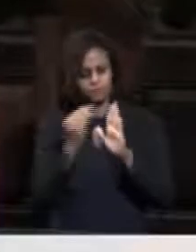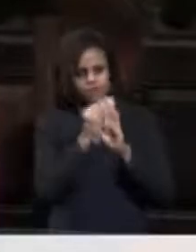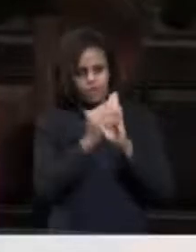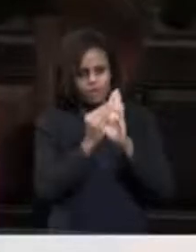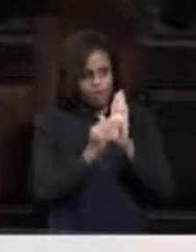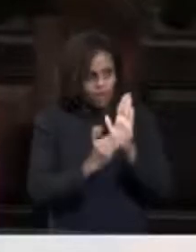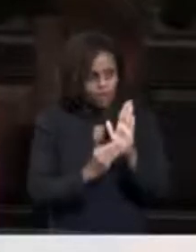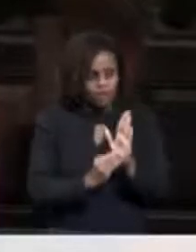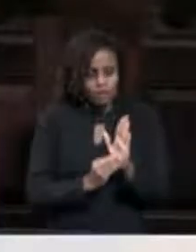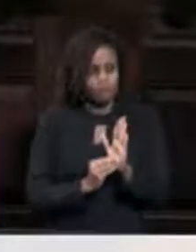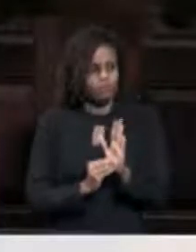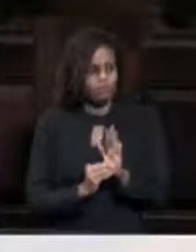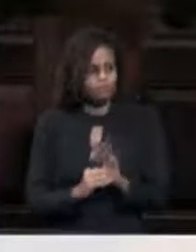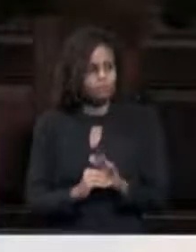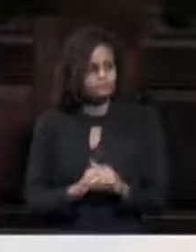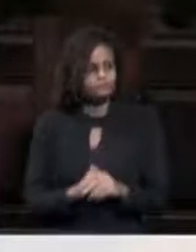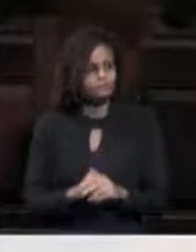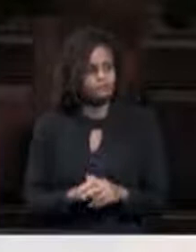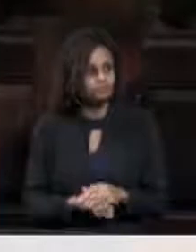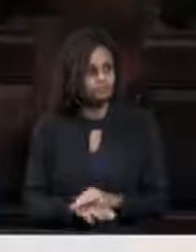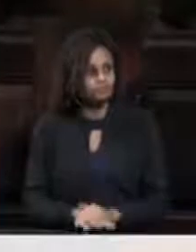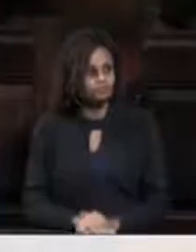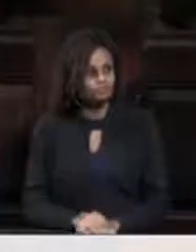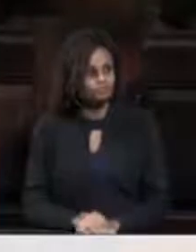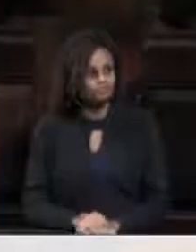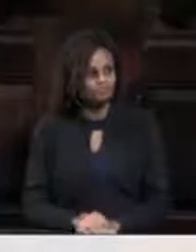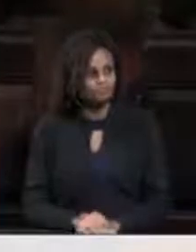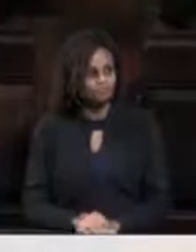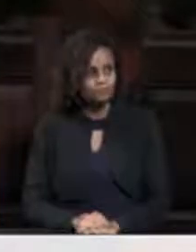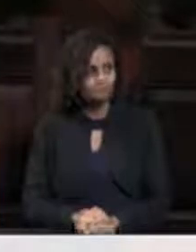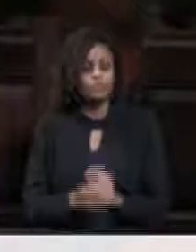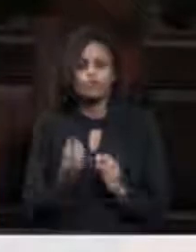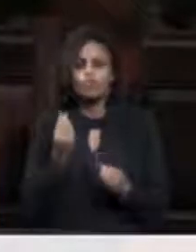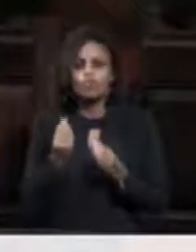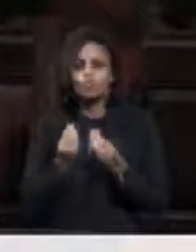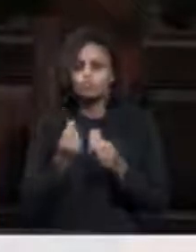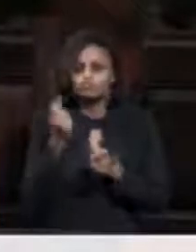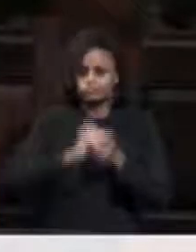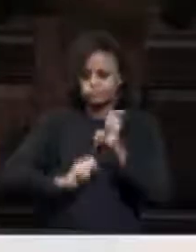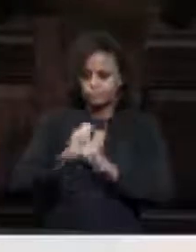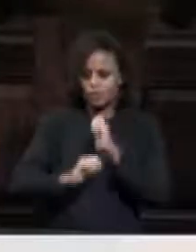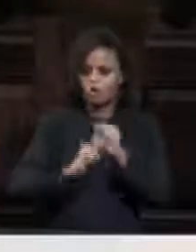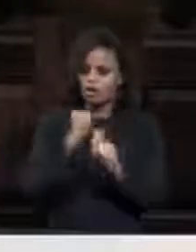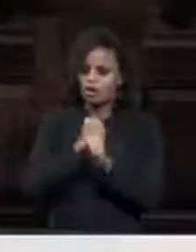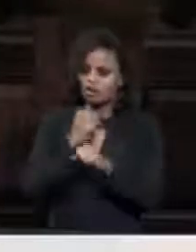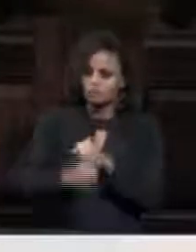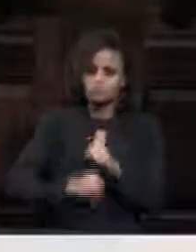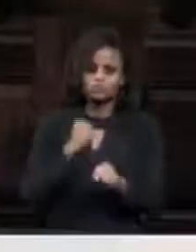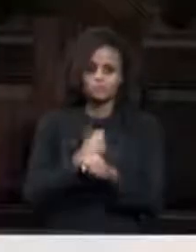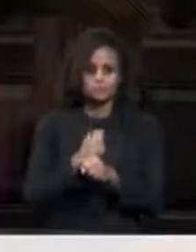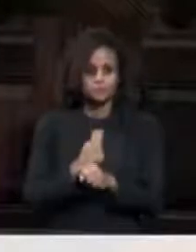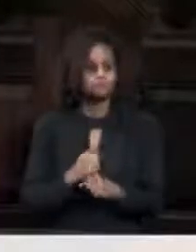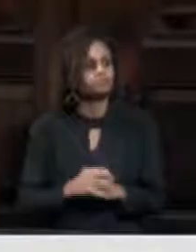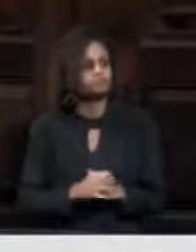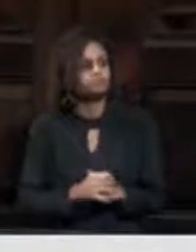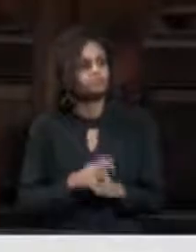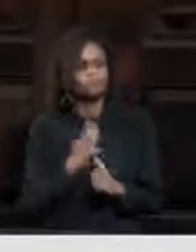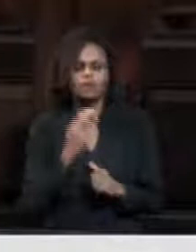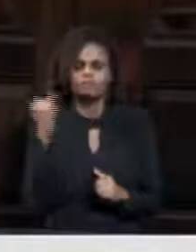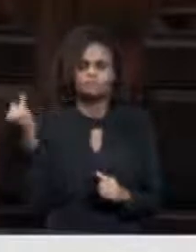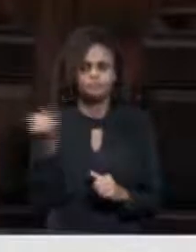para a construção da Lei Orgânica Anual, a famosa LOA, que é uma das peças